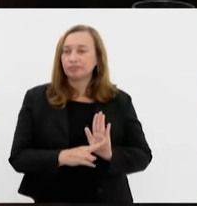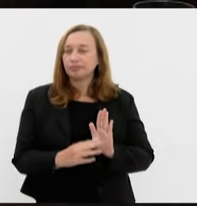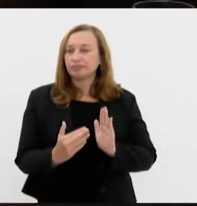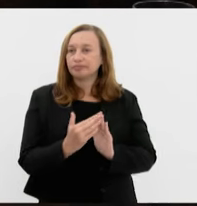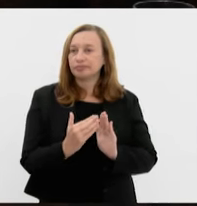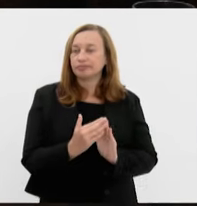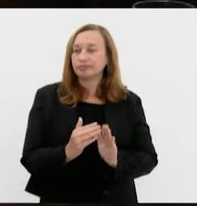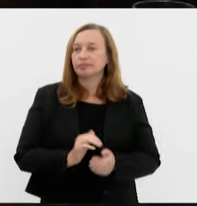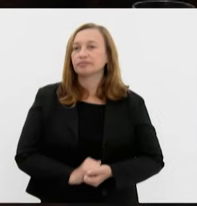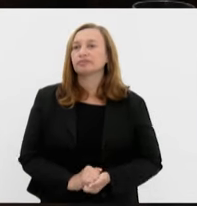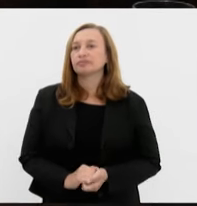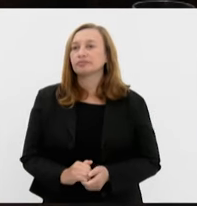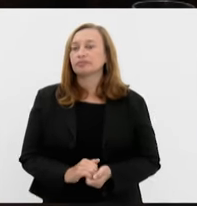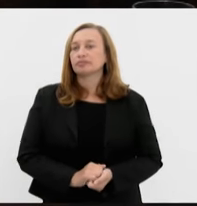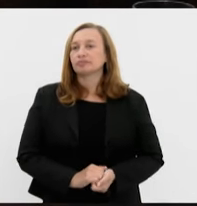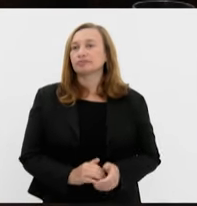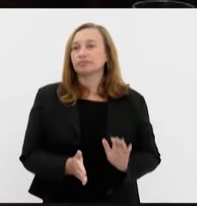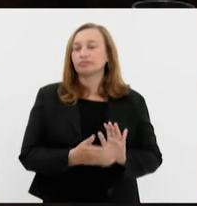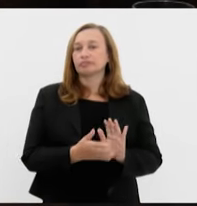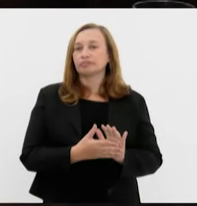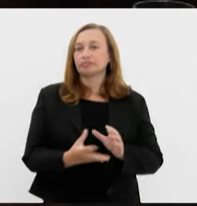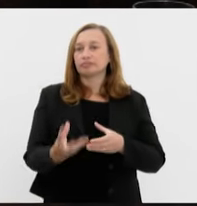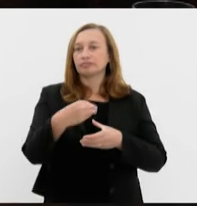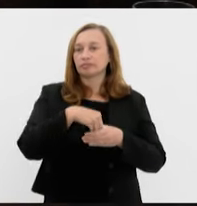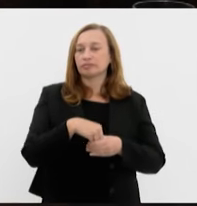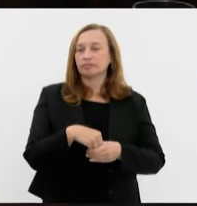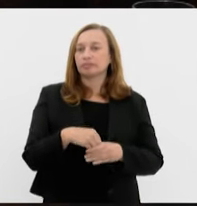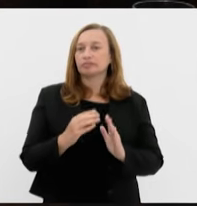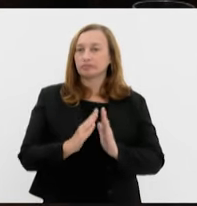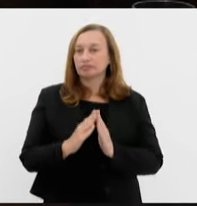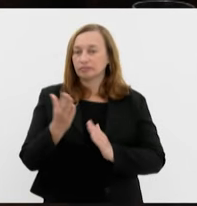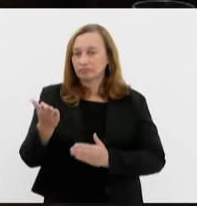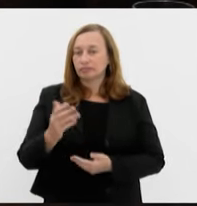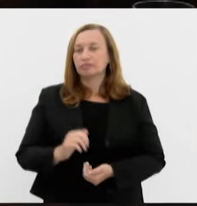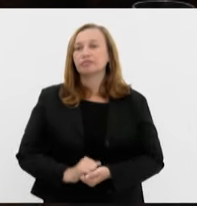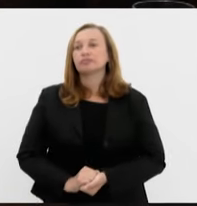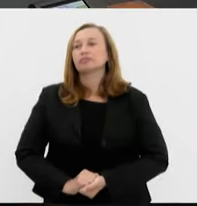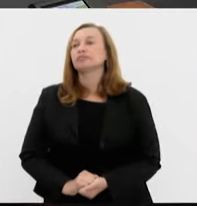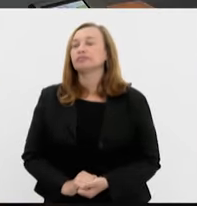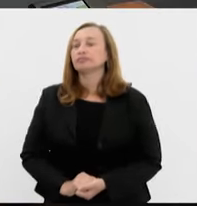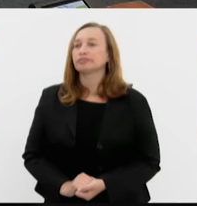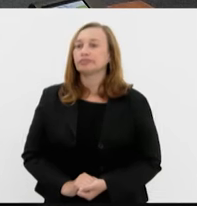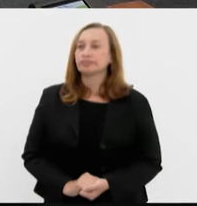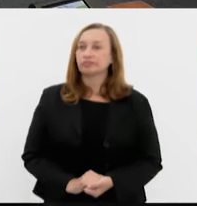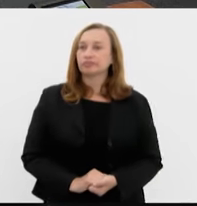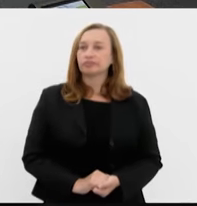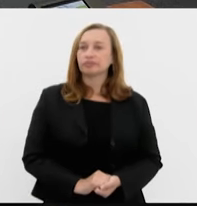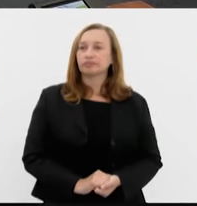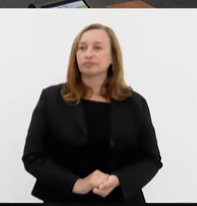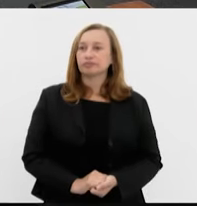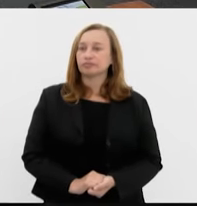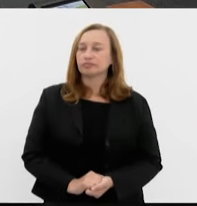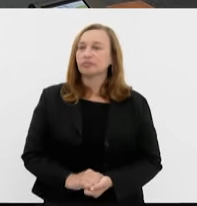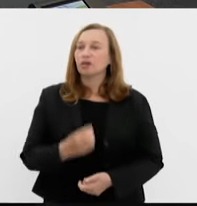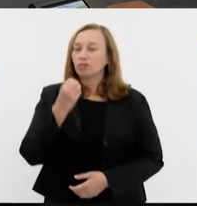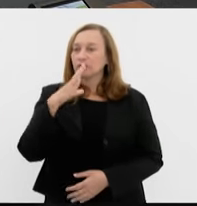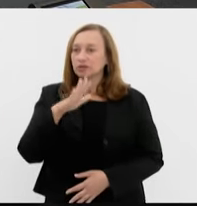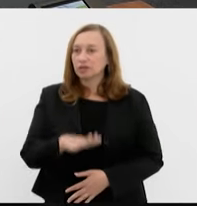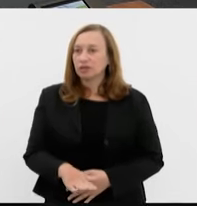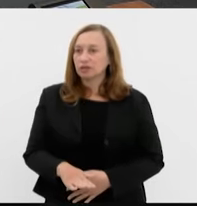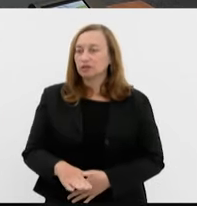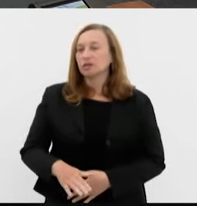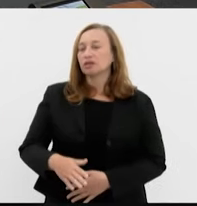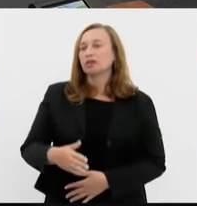proposições externas por gentileza nosso nbre Deputado primeiro Boa tarde meu presidente